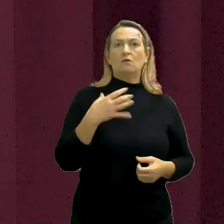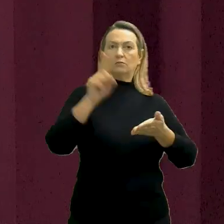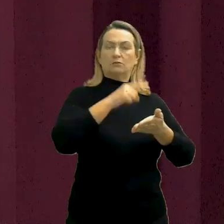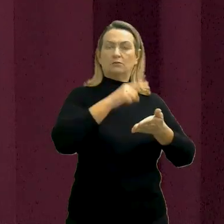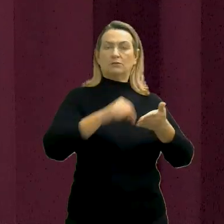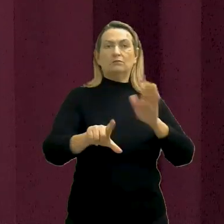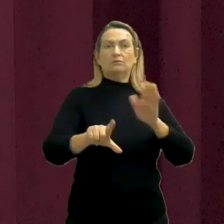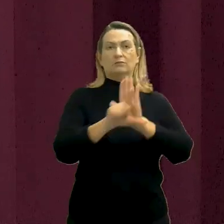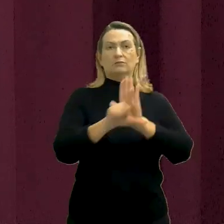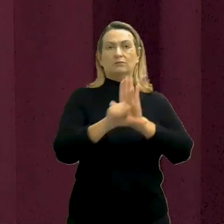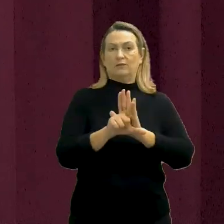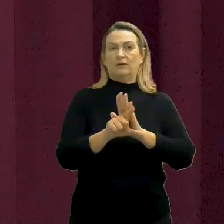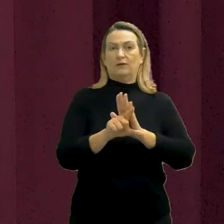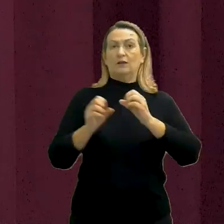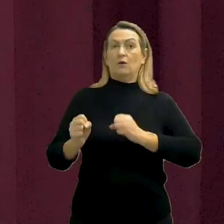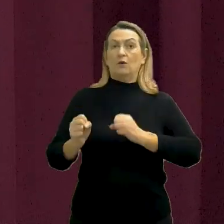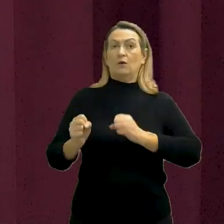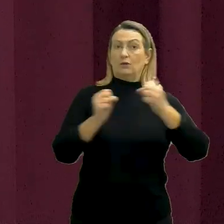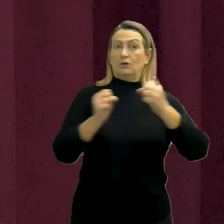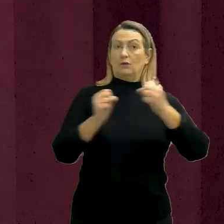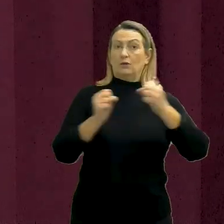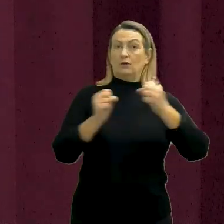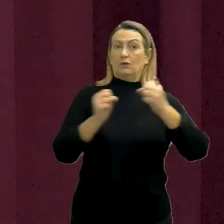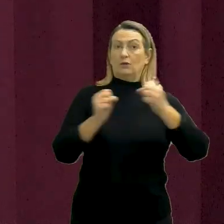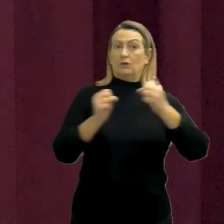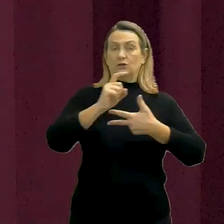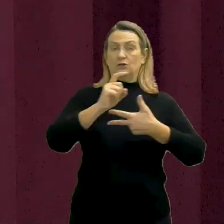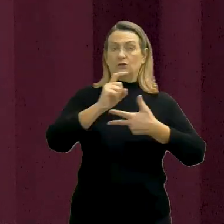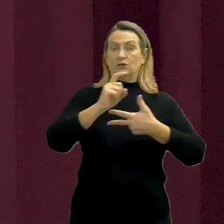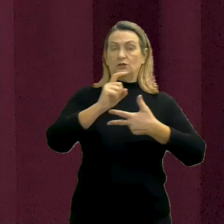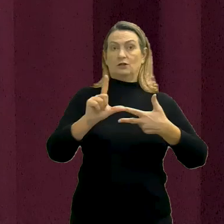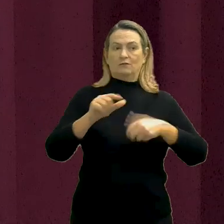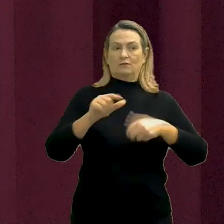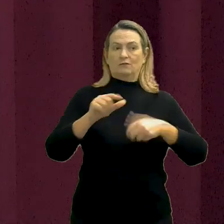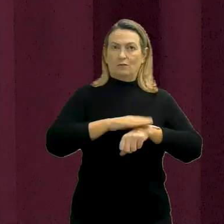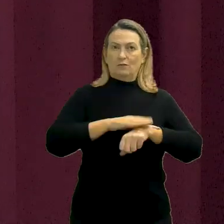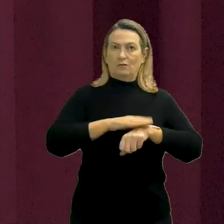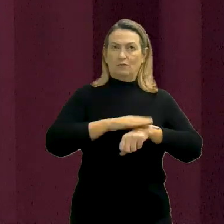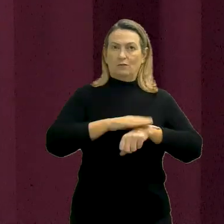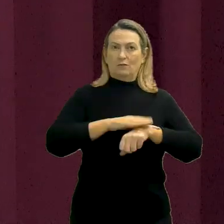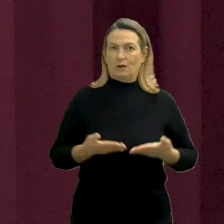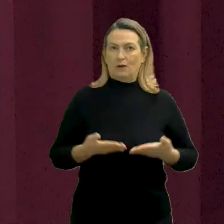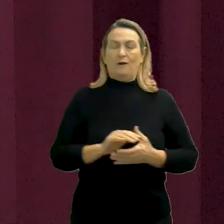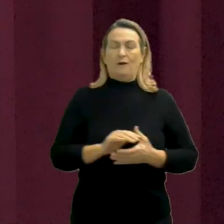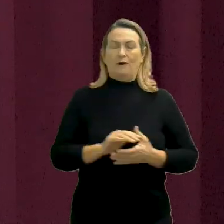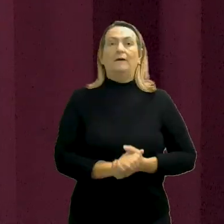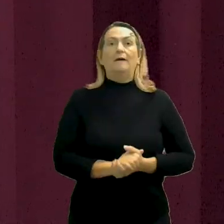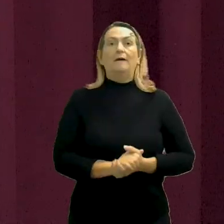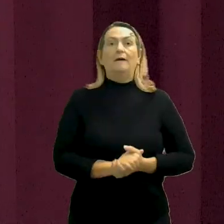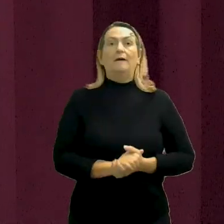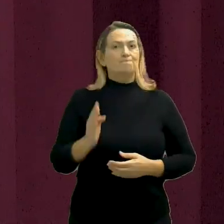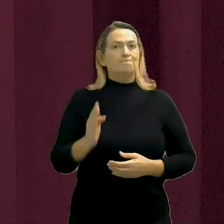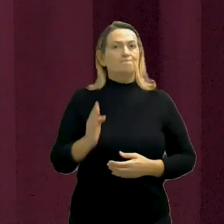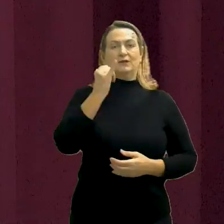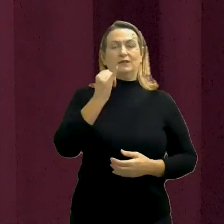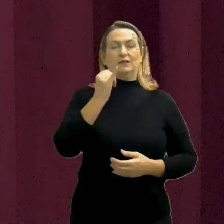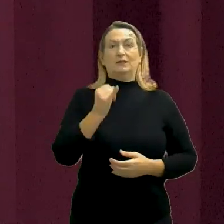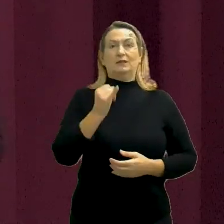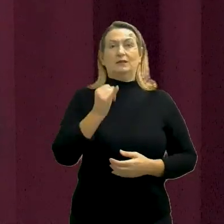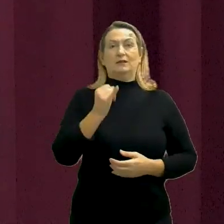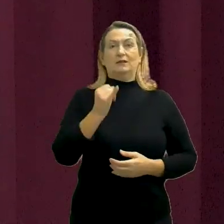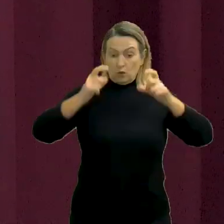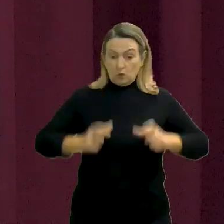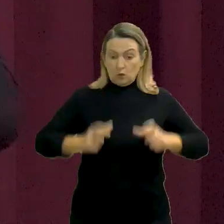Legislativo do Poder Executivo nesse momento é fundamental e em nível local essa é a nossa função de Ministério